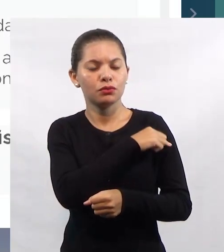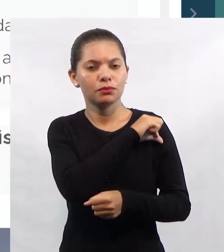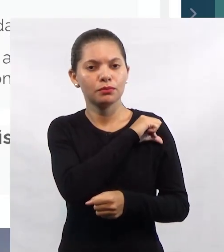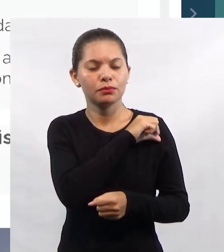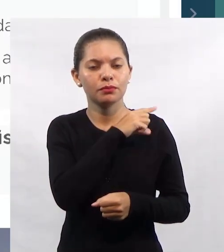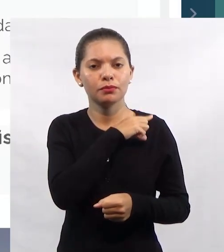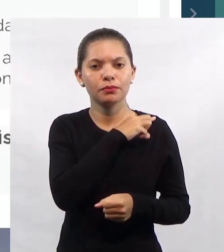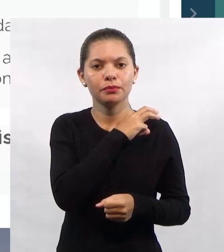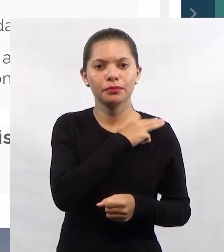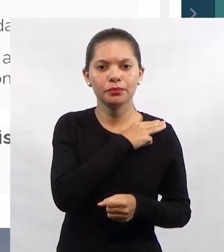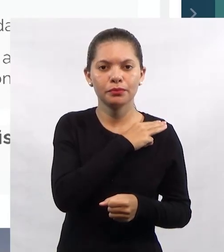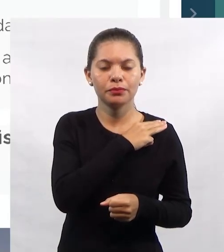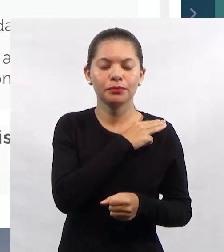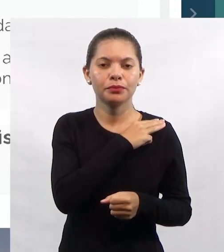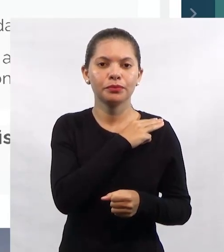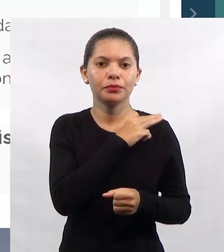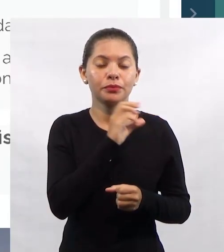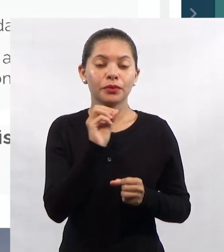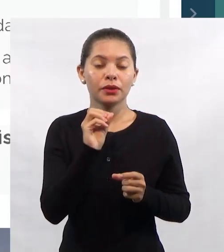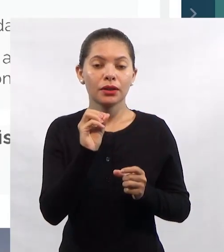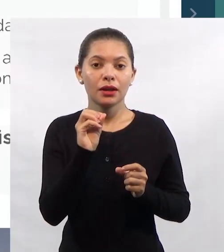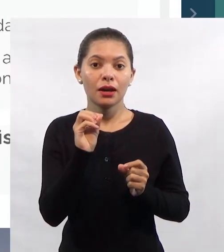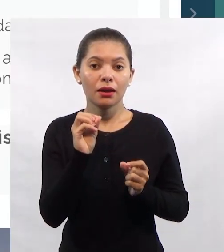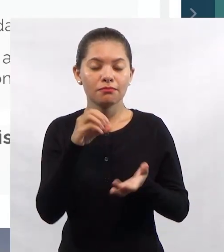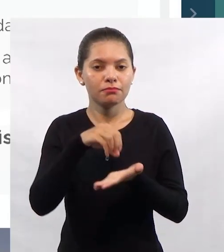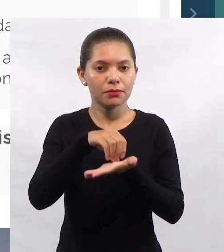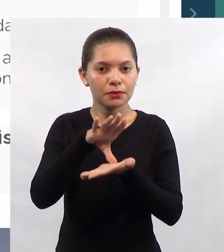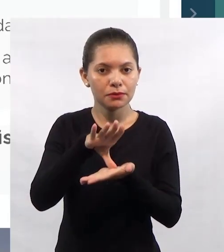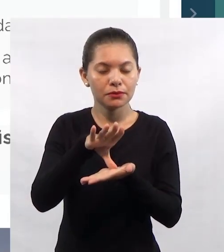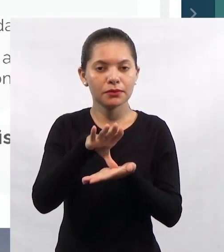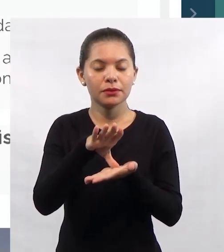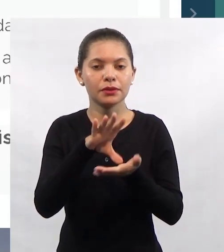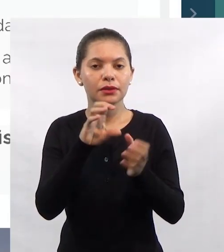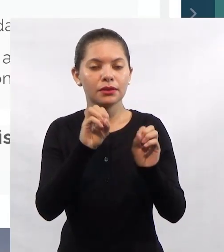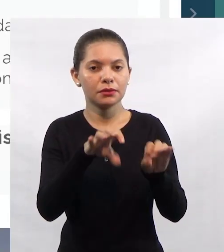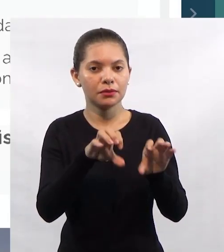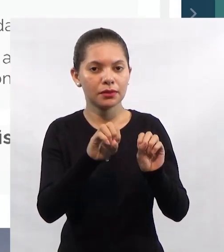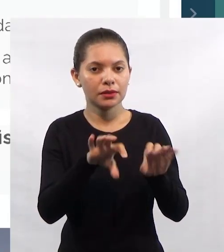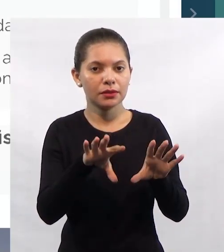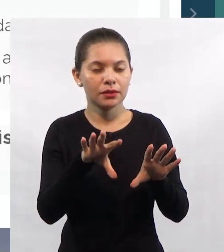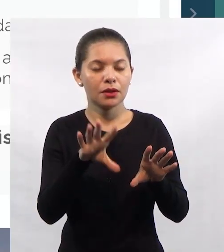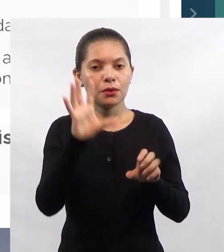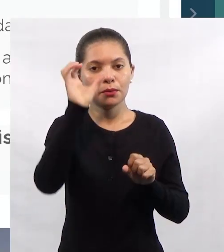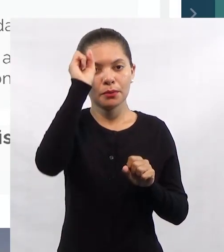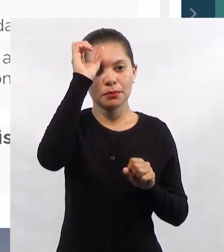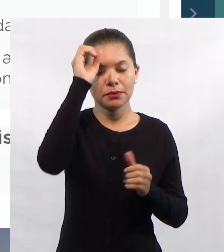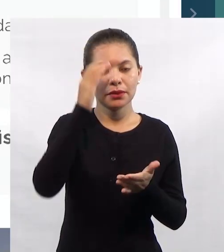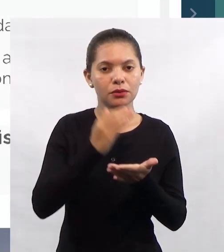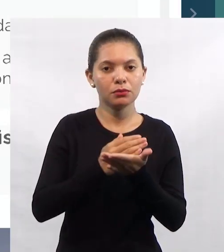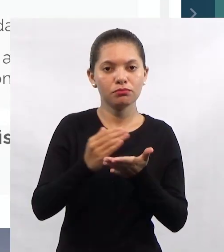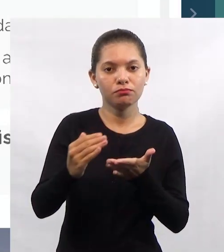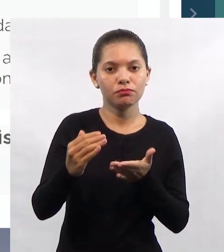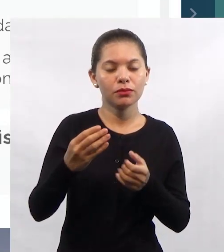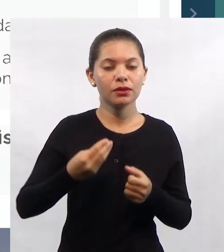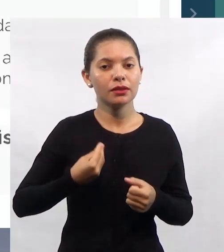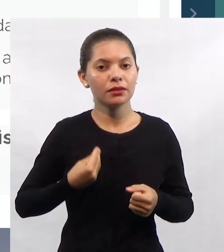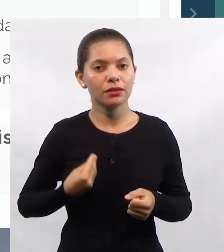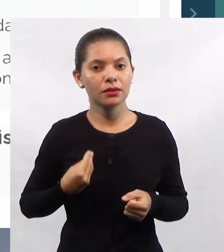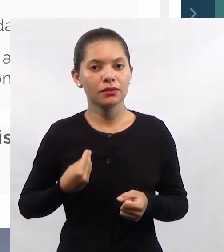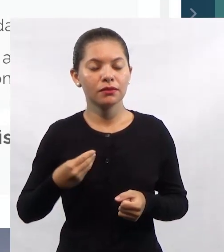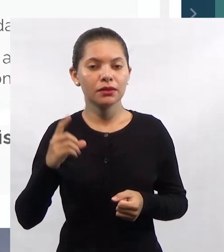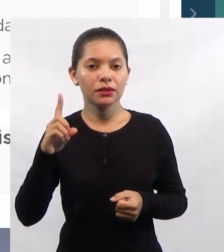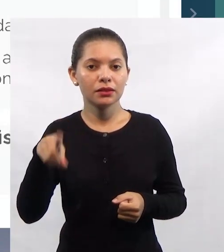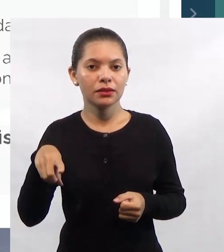nível fundamental ou o ensino médio. A oferta com ênfase na educação e aprendizagem ao longo da